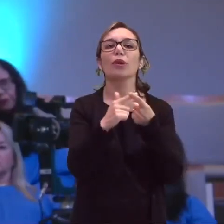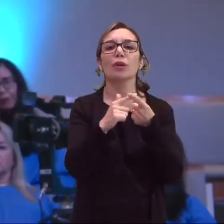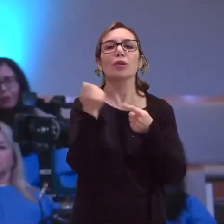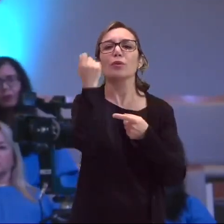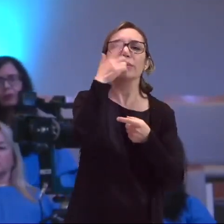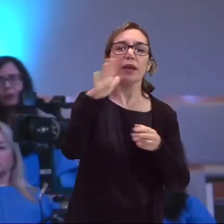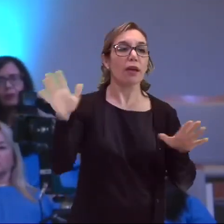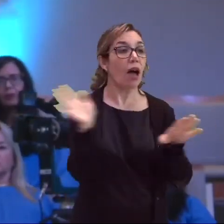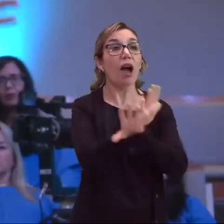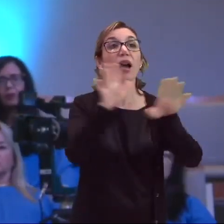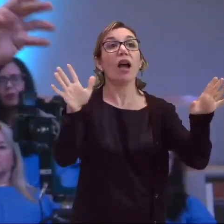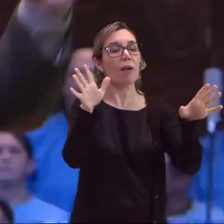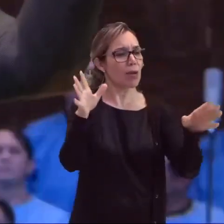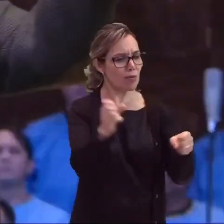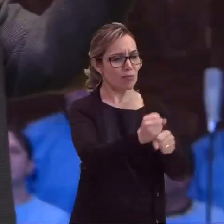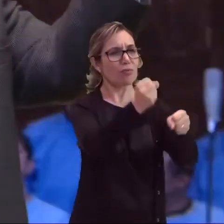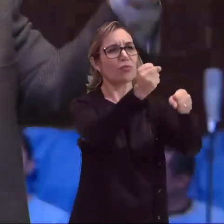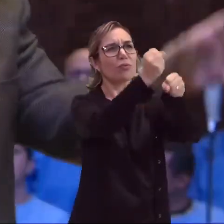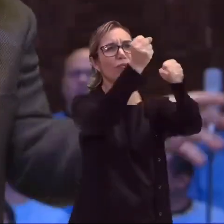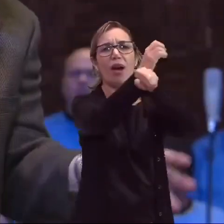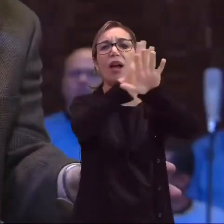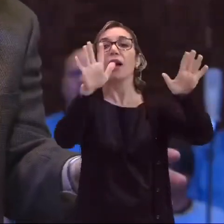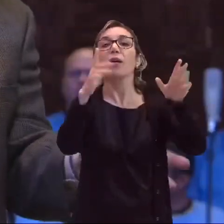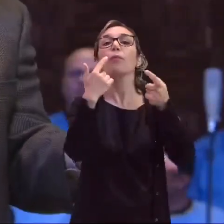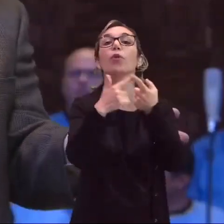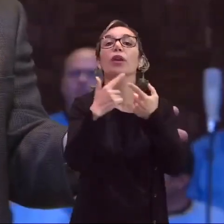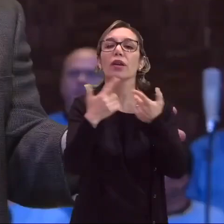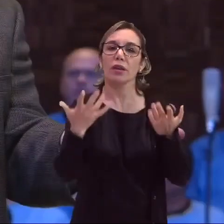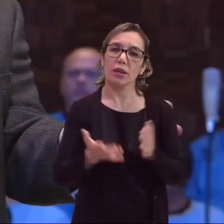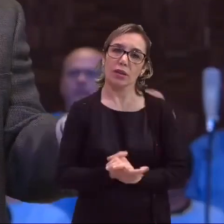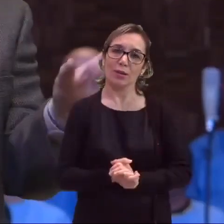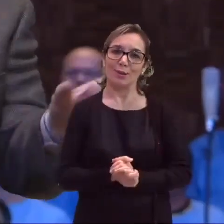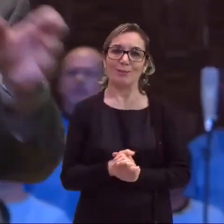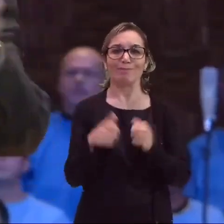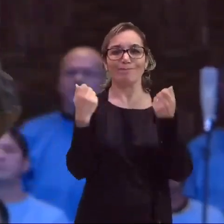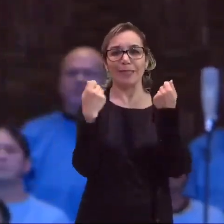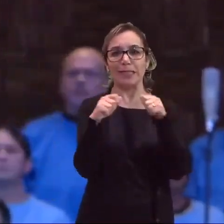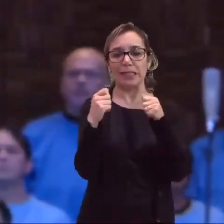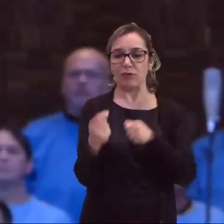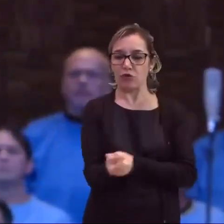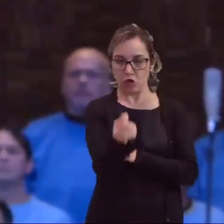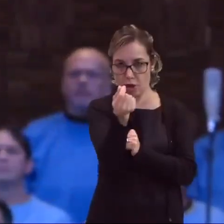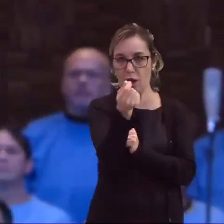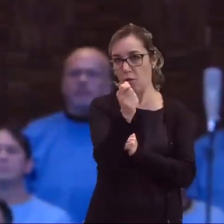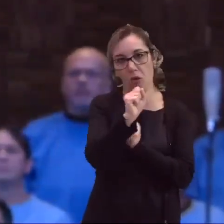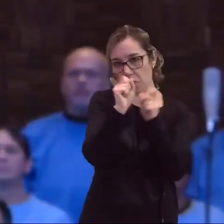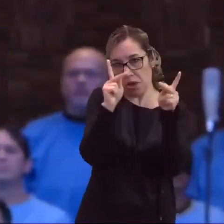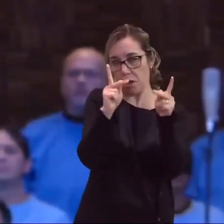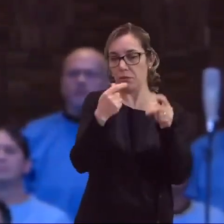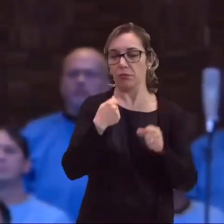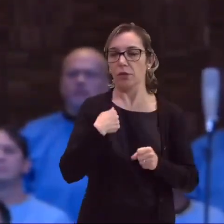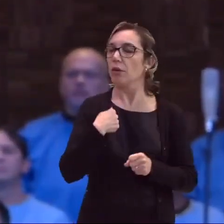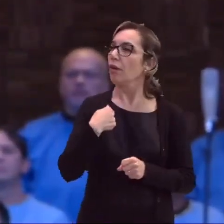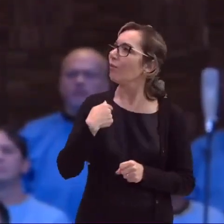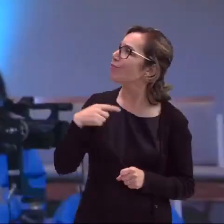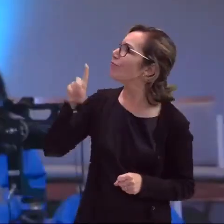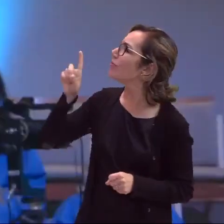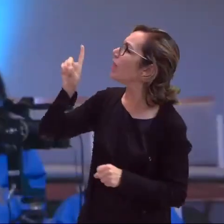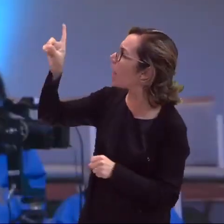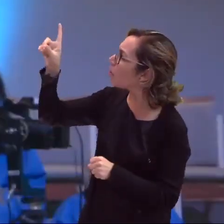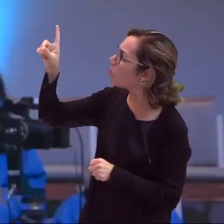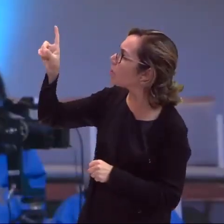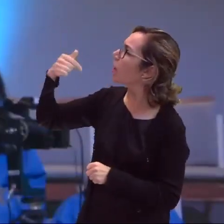sabia que precisava de 15 milhões de reais para terminar essa obra não havia como terminasse a gente não tivesse dinheiro